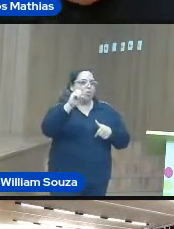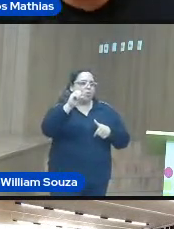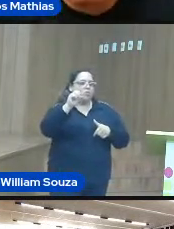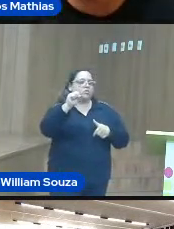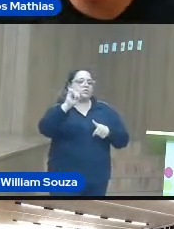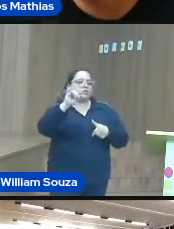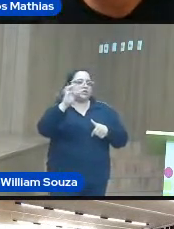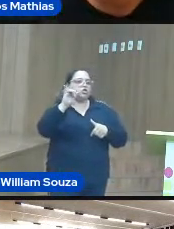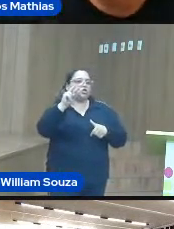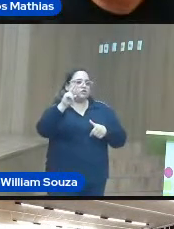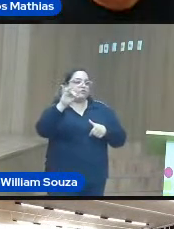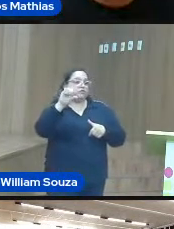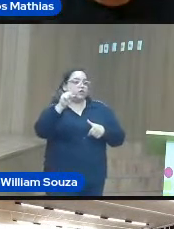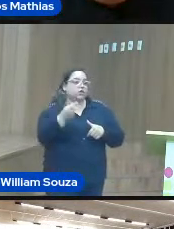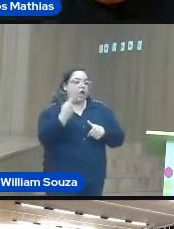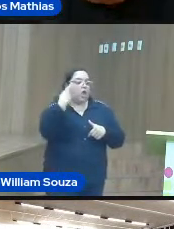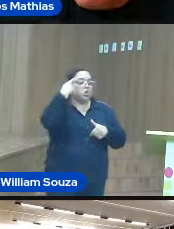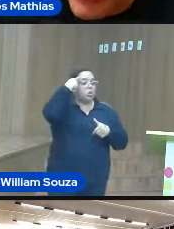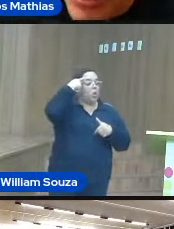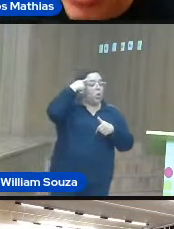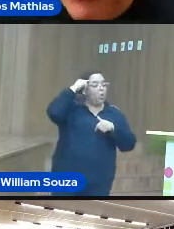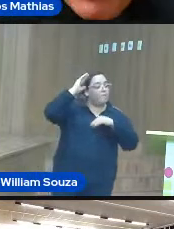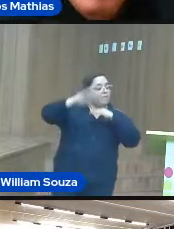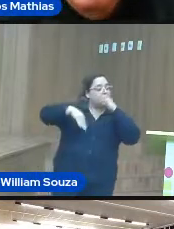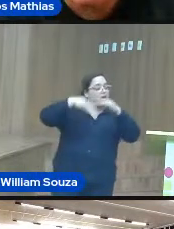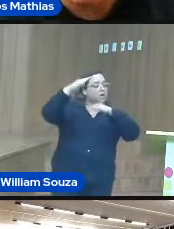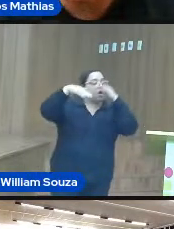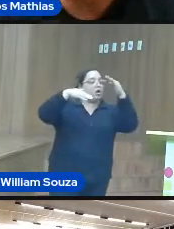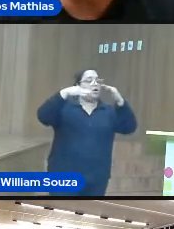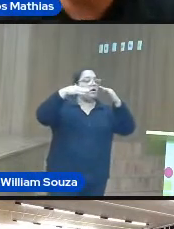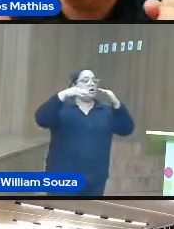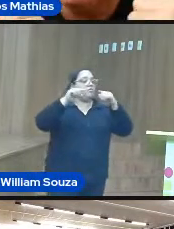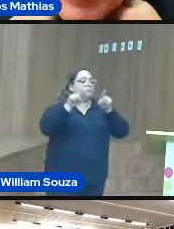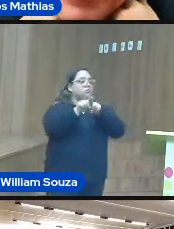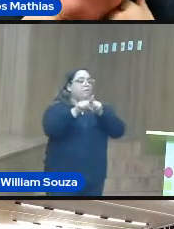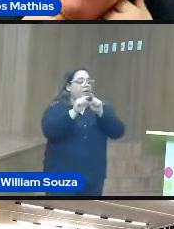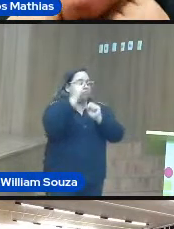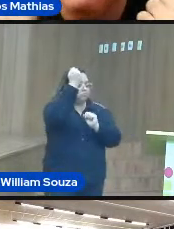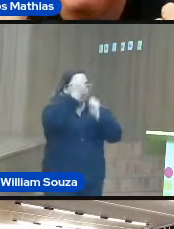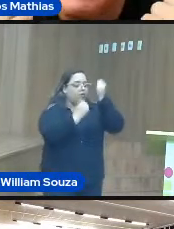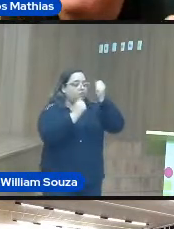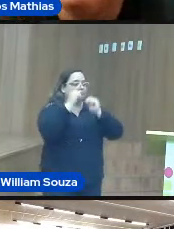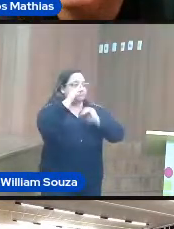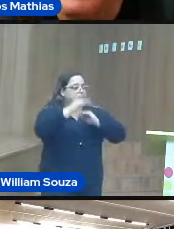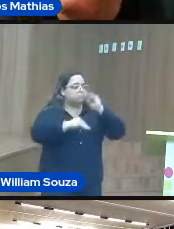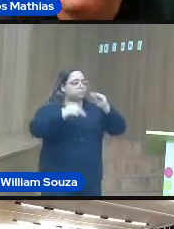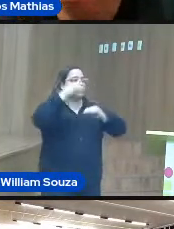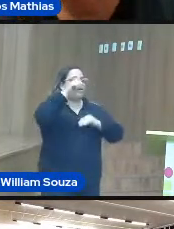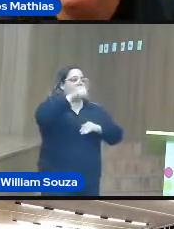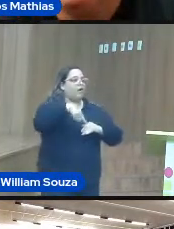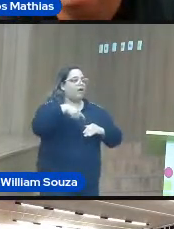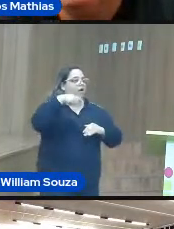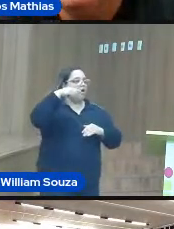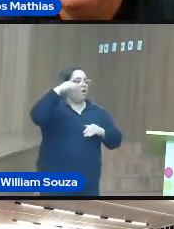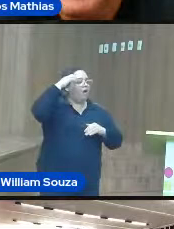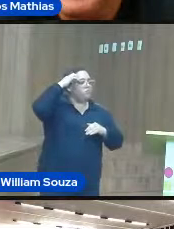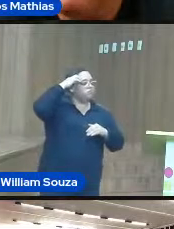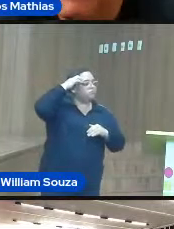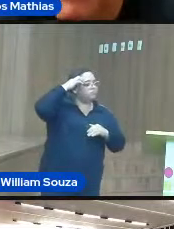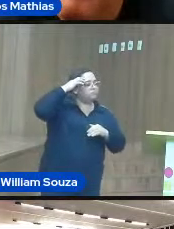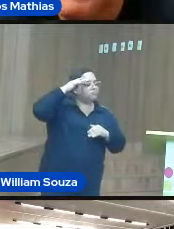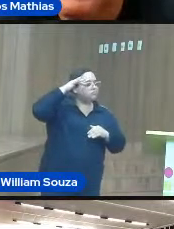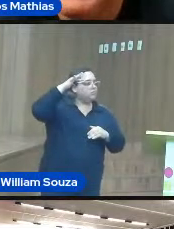do progresso, não, a industrialização, ela era um sonho, era um século do sonho.